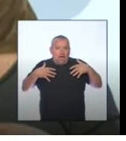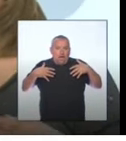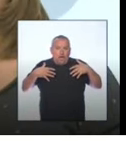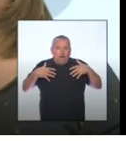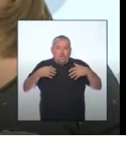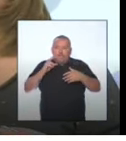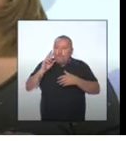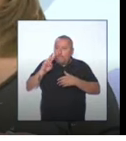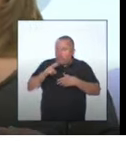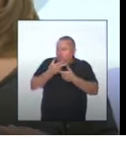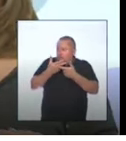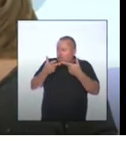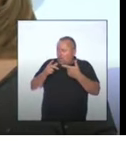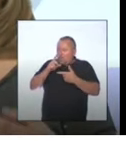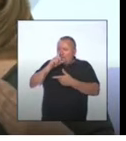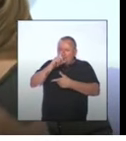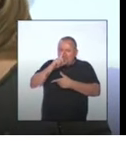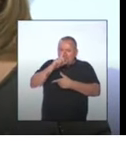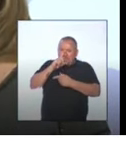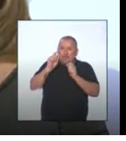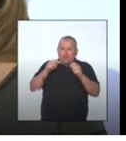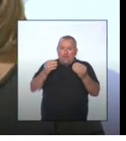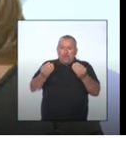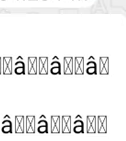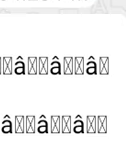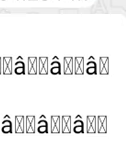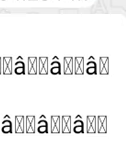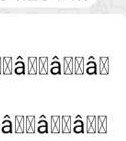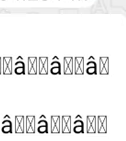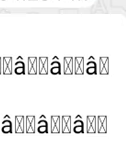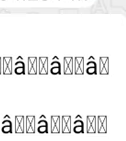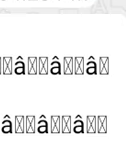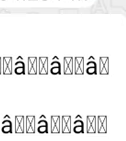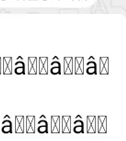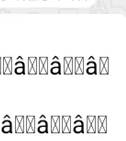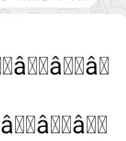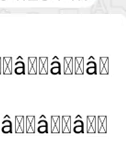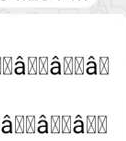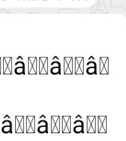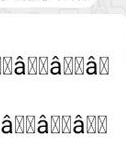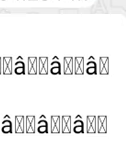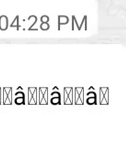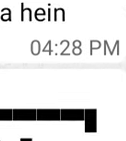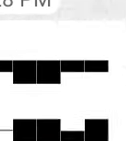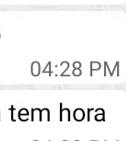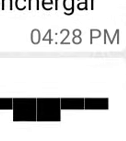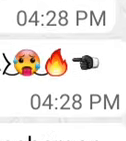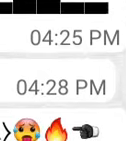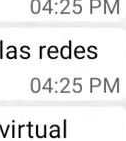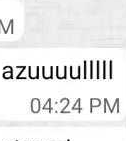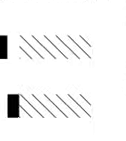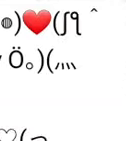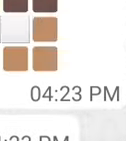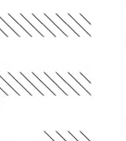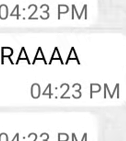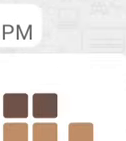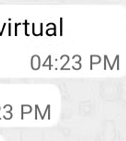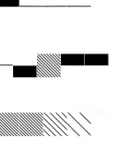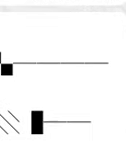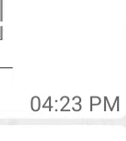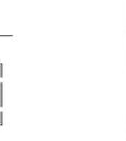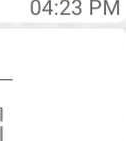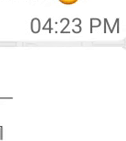consequências graves nós podemos causar com as nossas atitudes. Né? Você já imaginou ter um colega, e provavelmente